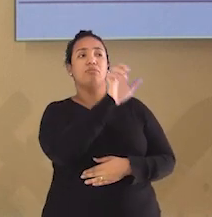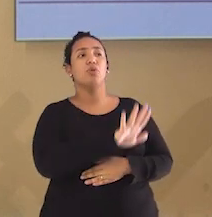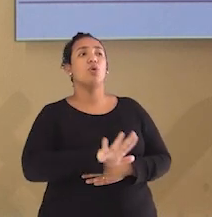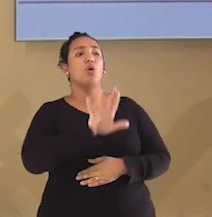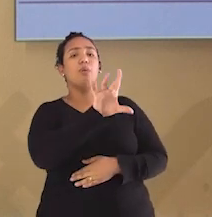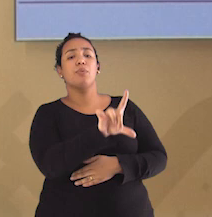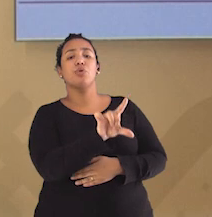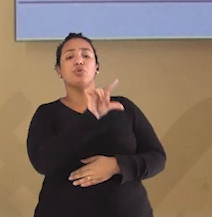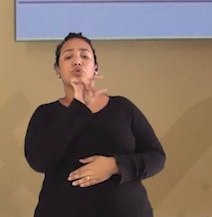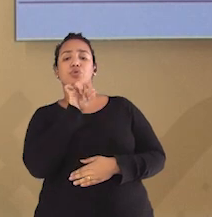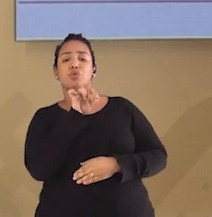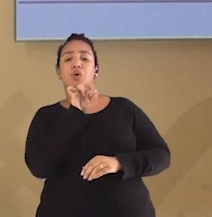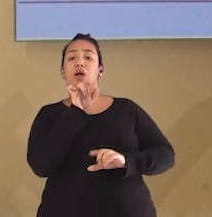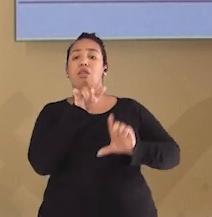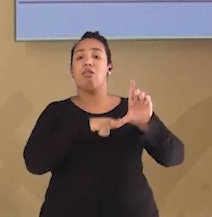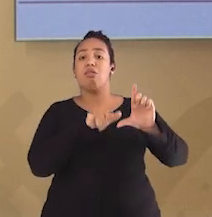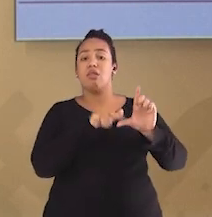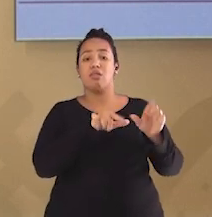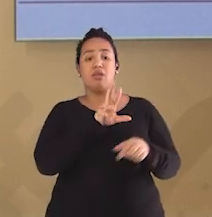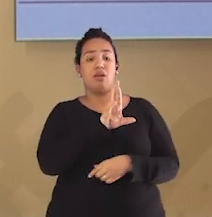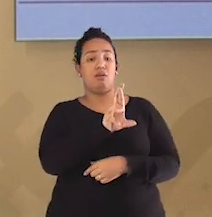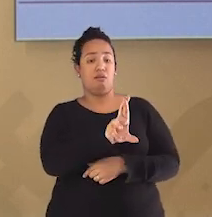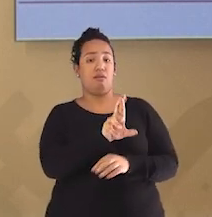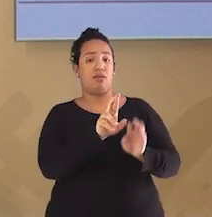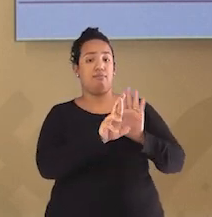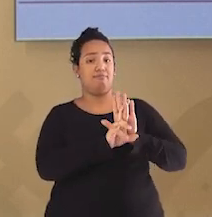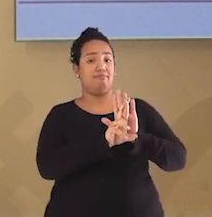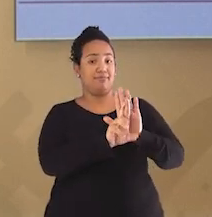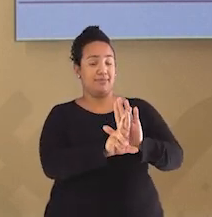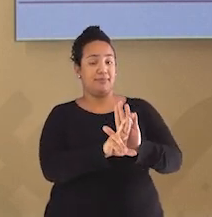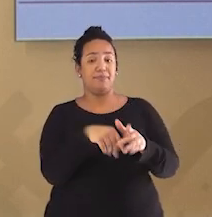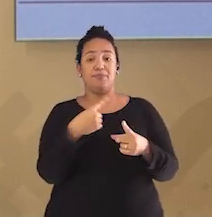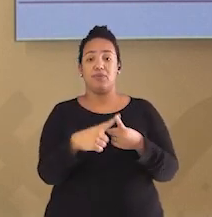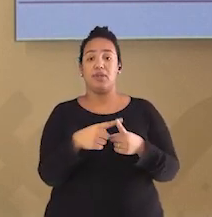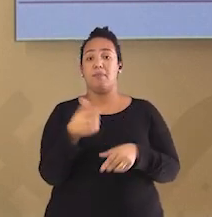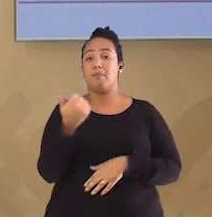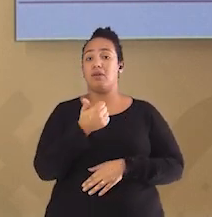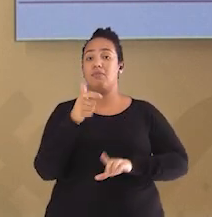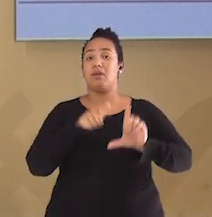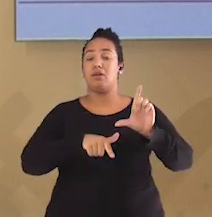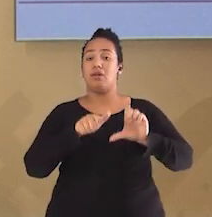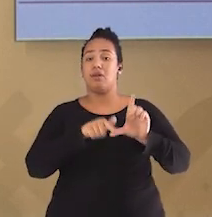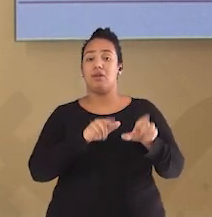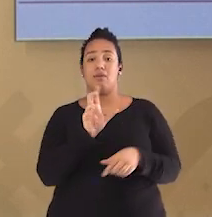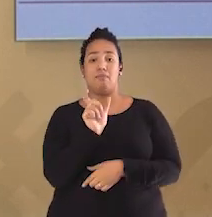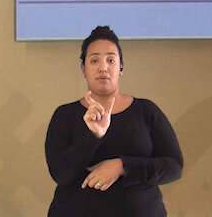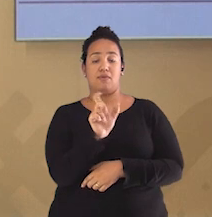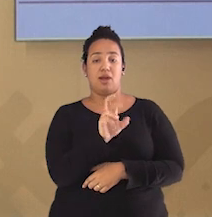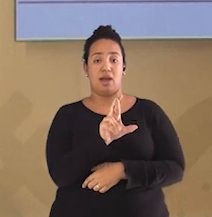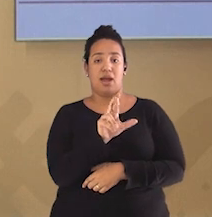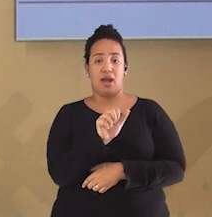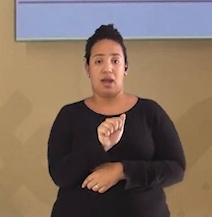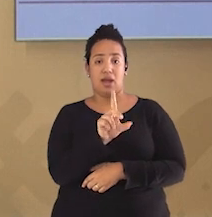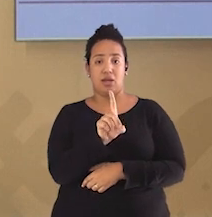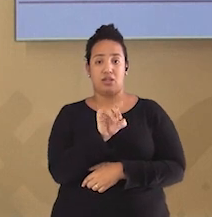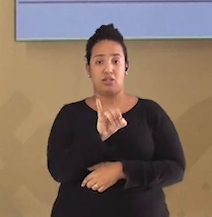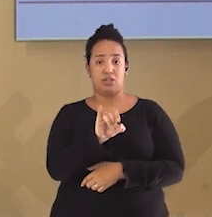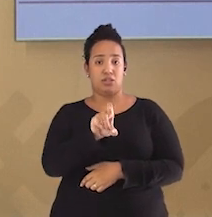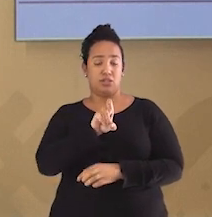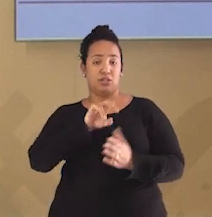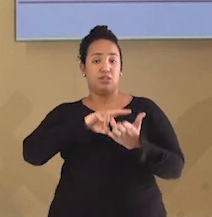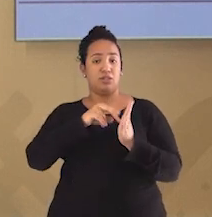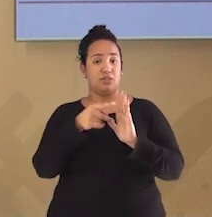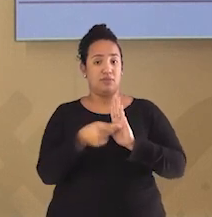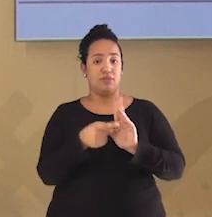europeus optaram pela letra R minúscula, por ser a primeira letra da palavra radix, que